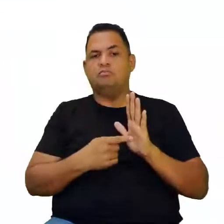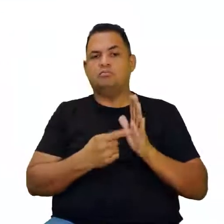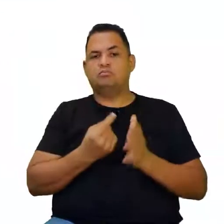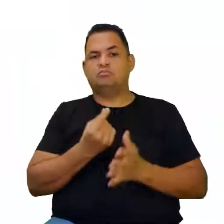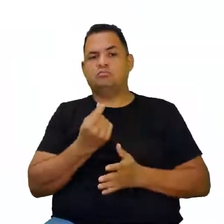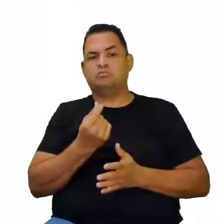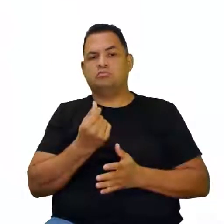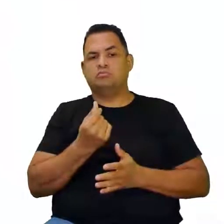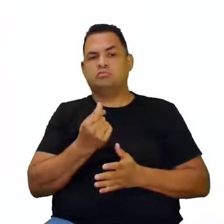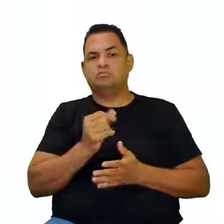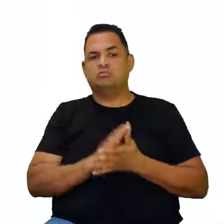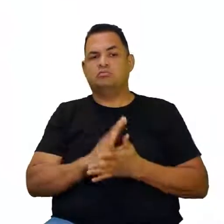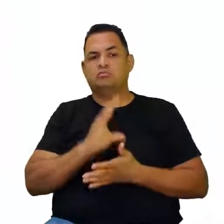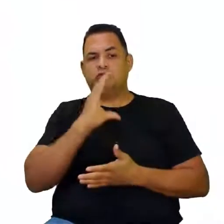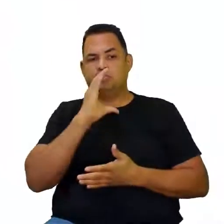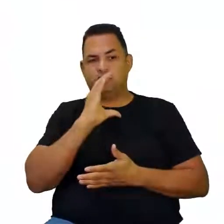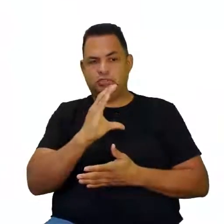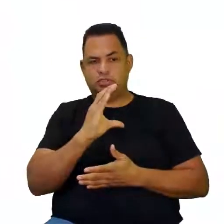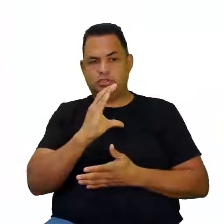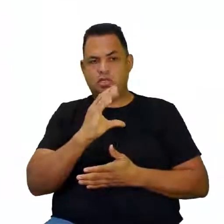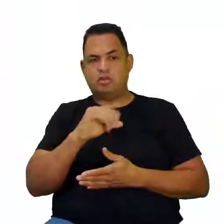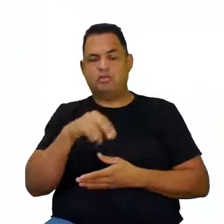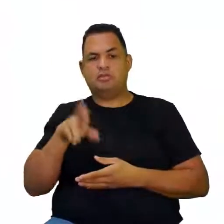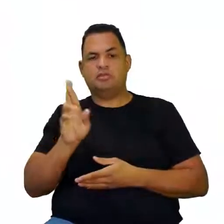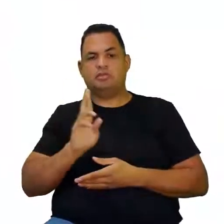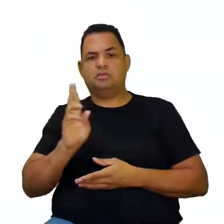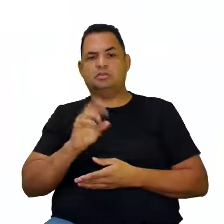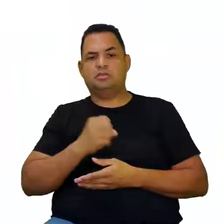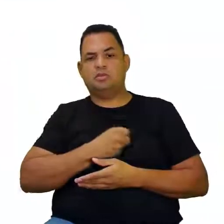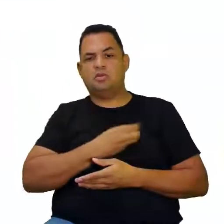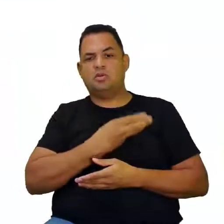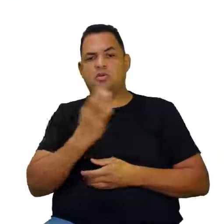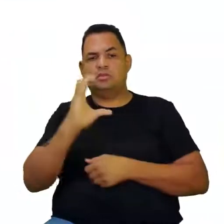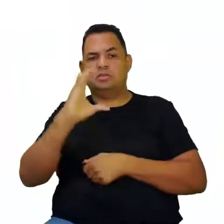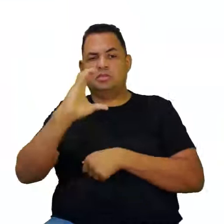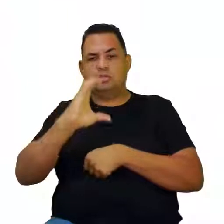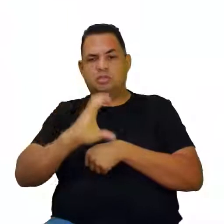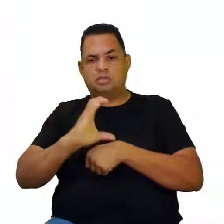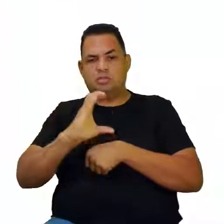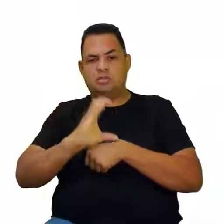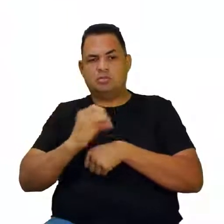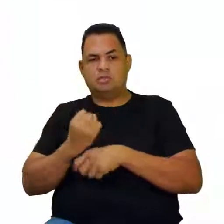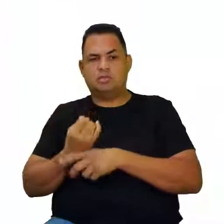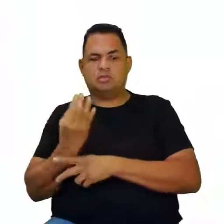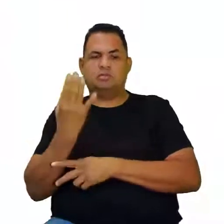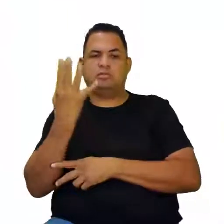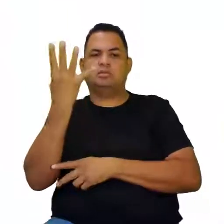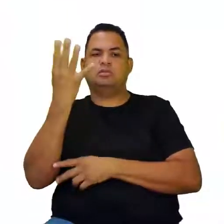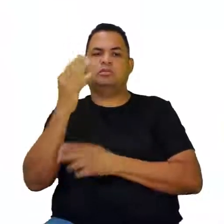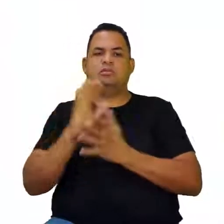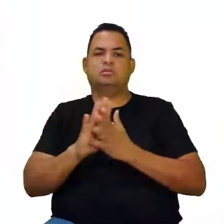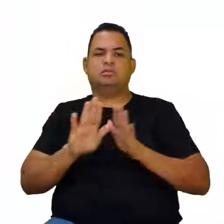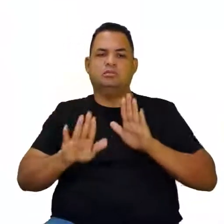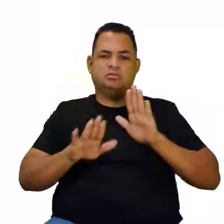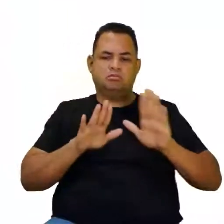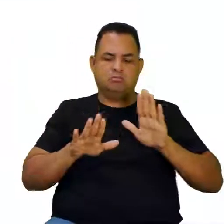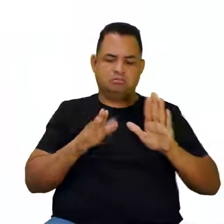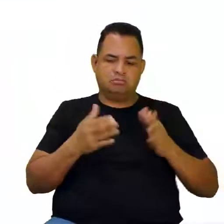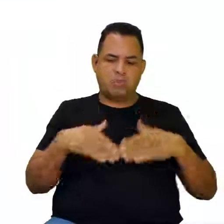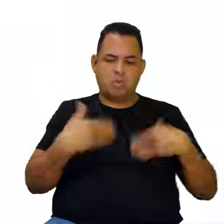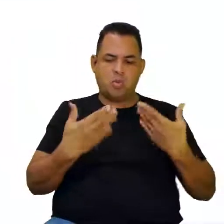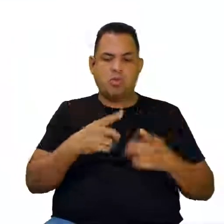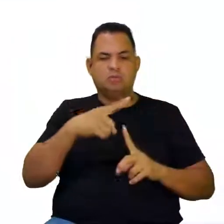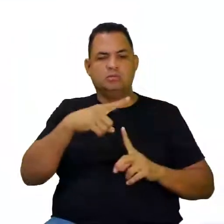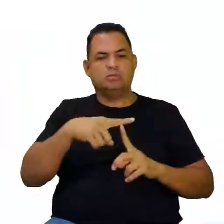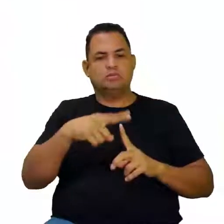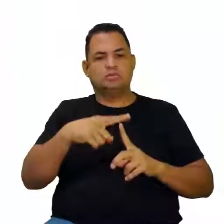em centavo de real e a quantidade de carbono liberado, dependendo da fonte